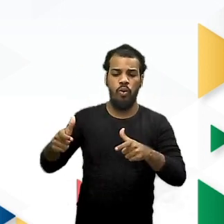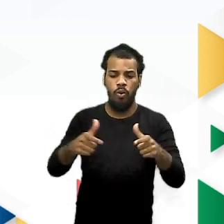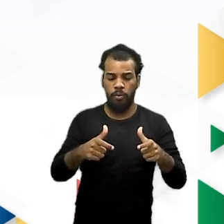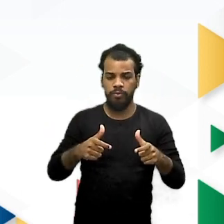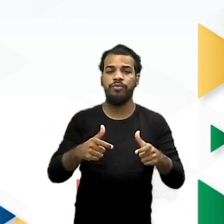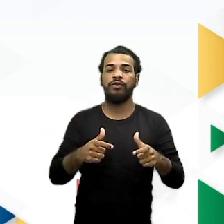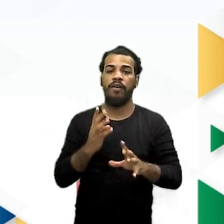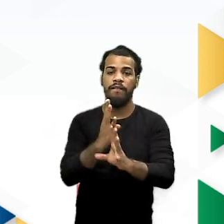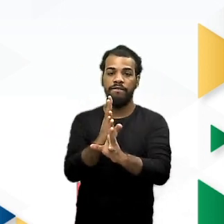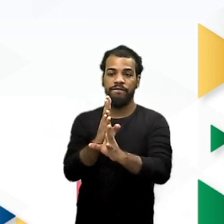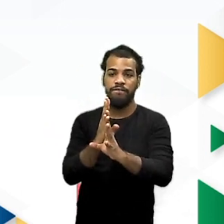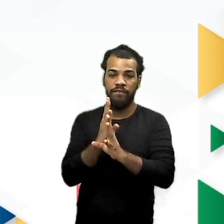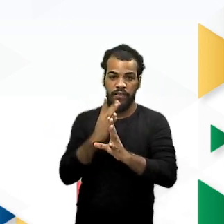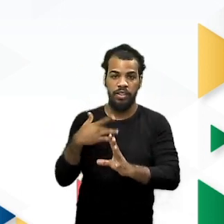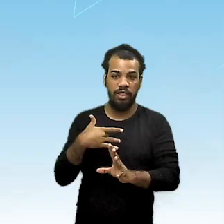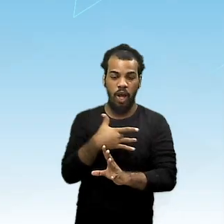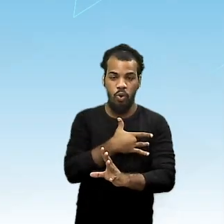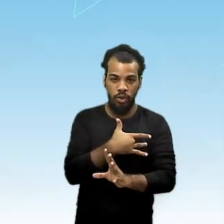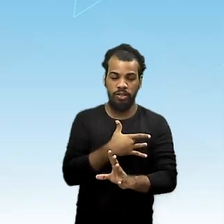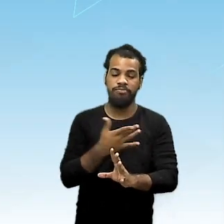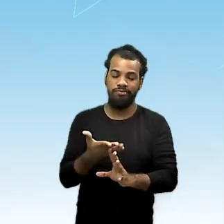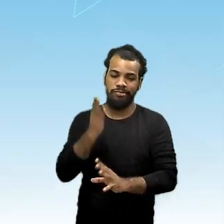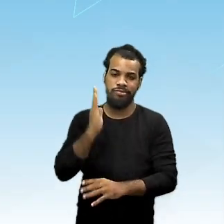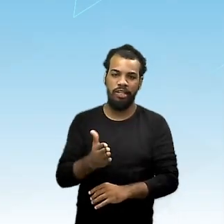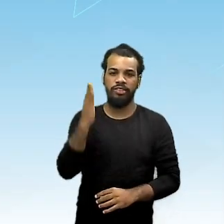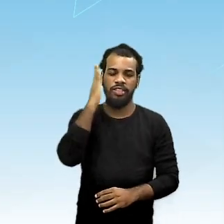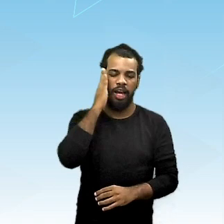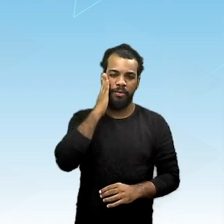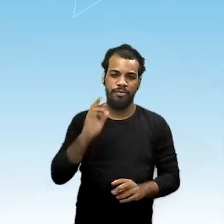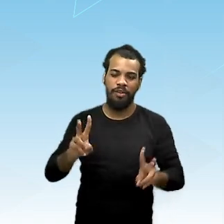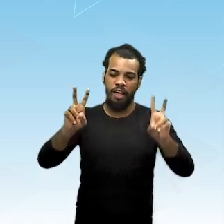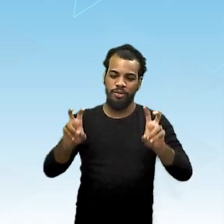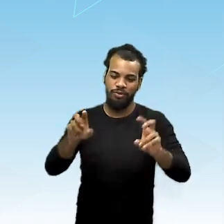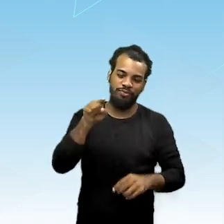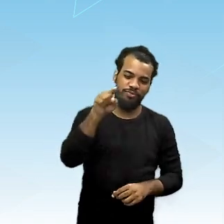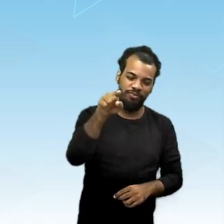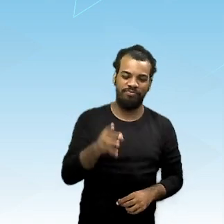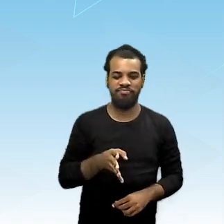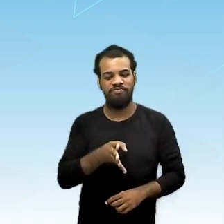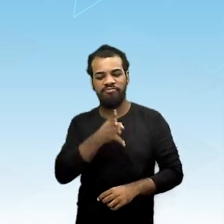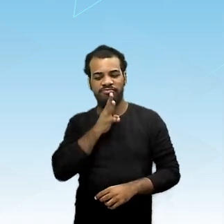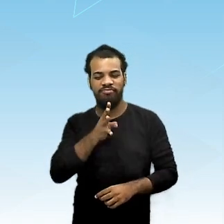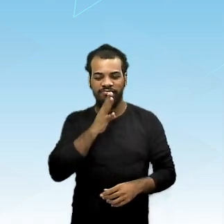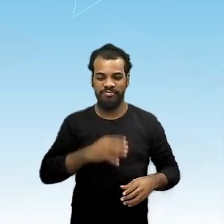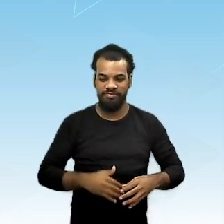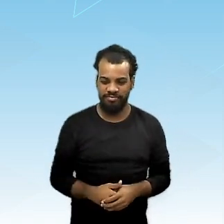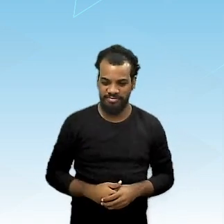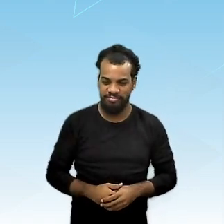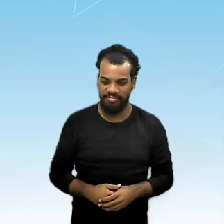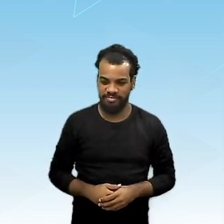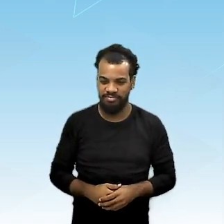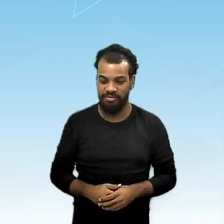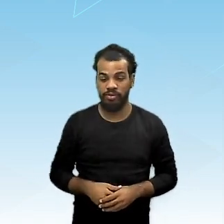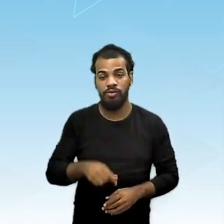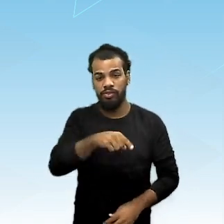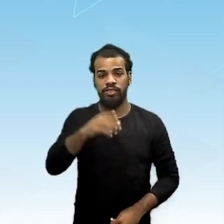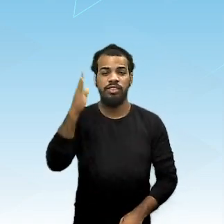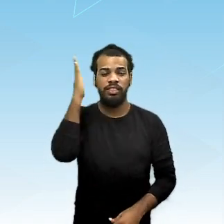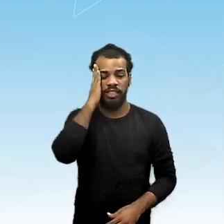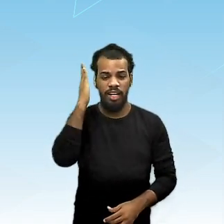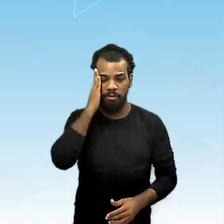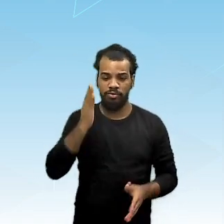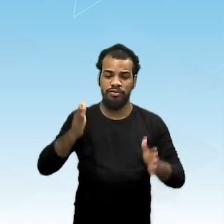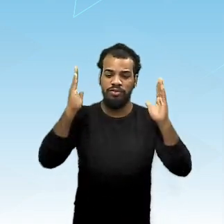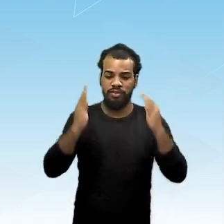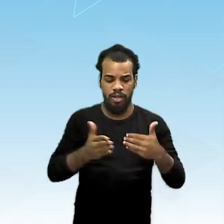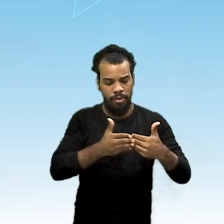posto de saúde. Fila a gente já sabe, então esse assunto é teu. Você sabe como trabalhar a ordem e essa é a